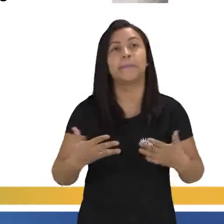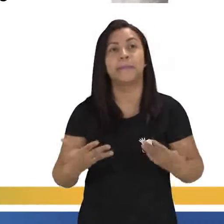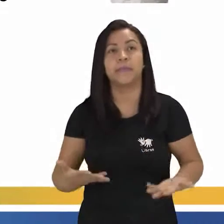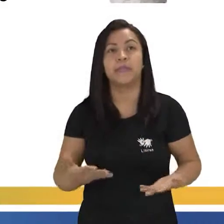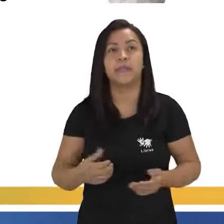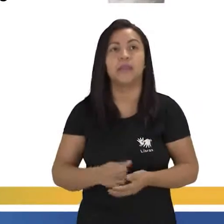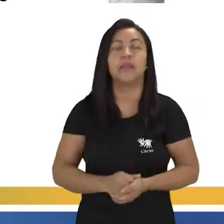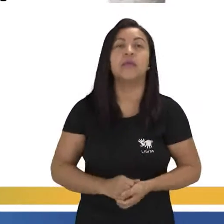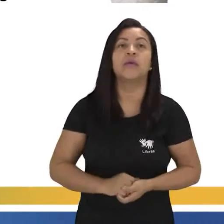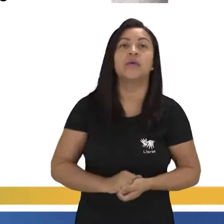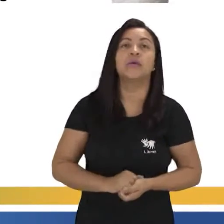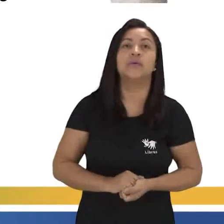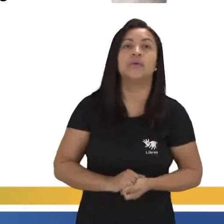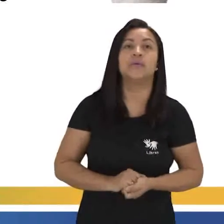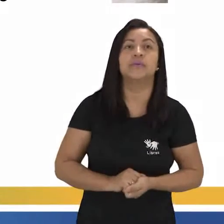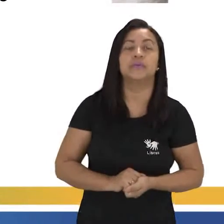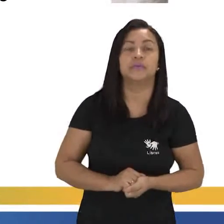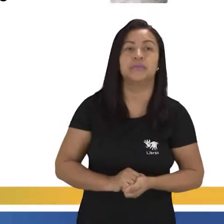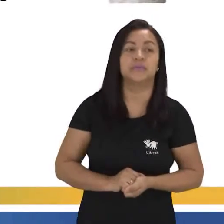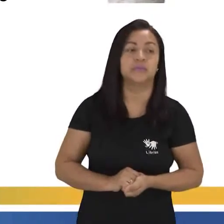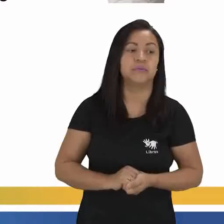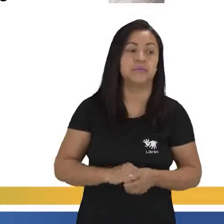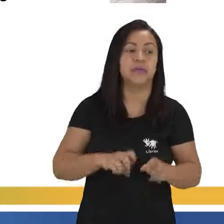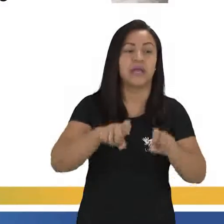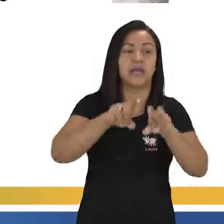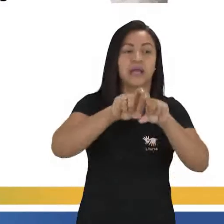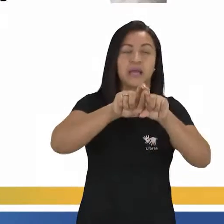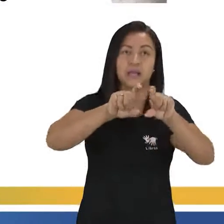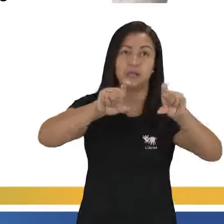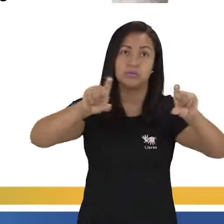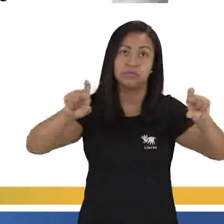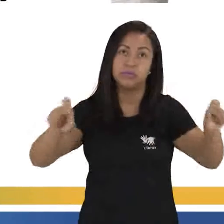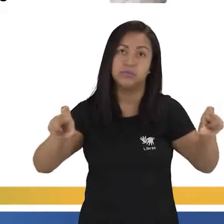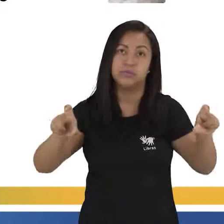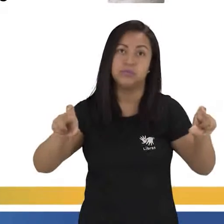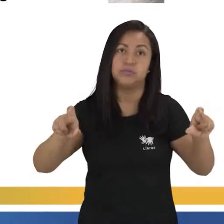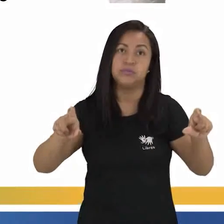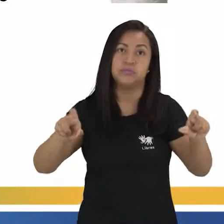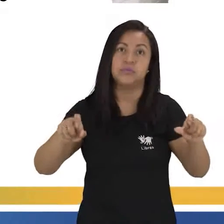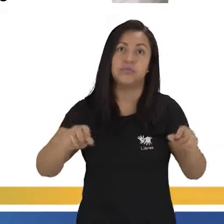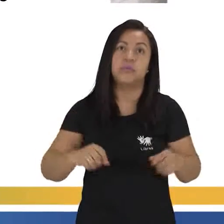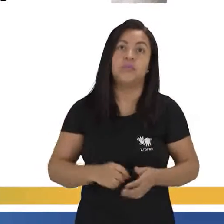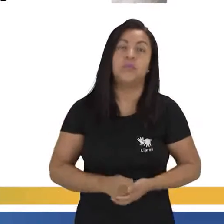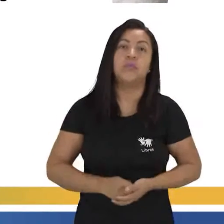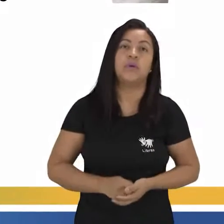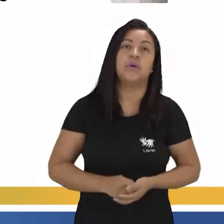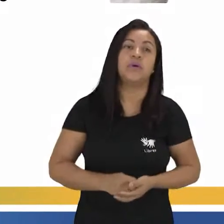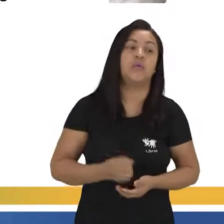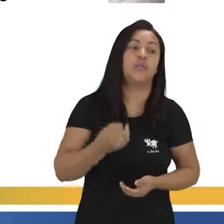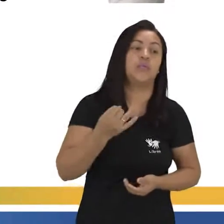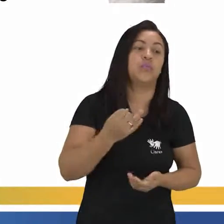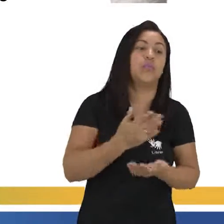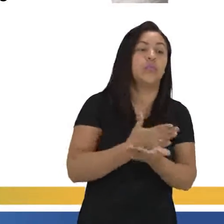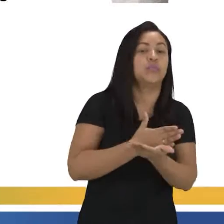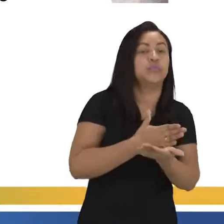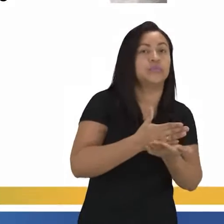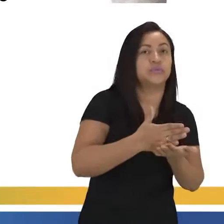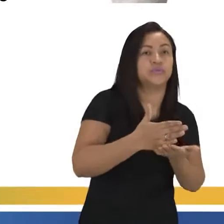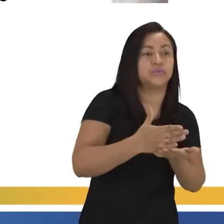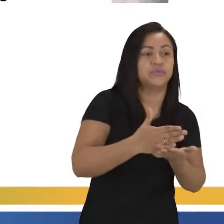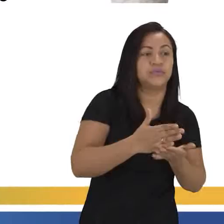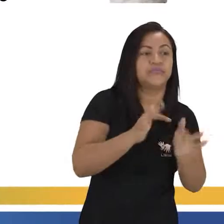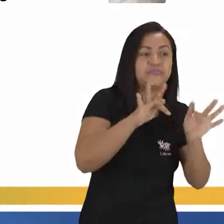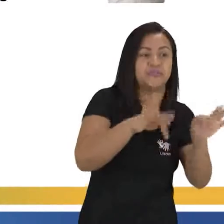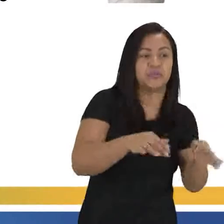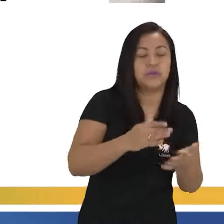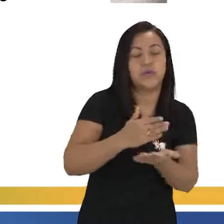sabemos que a equação é quantidade final menos a quantidade de movimento inicial. Então, se